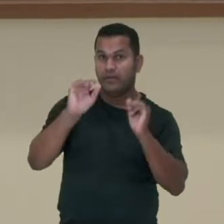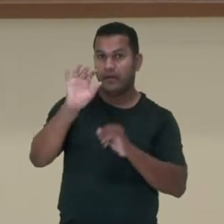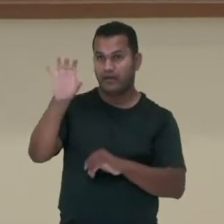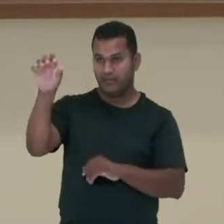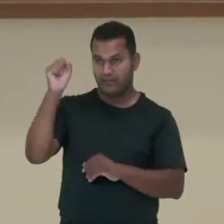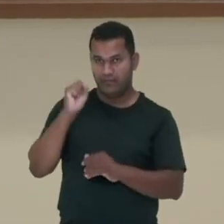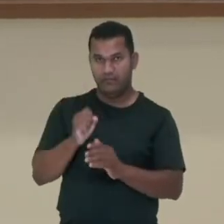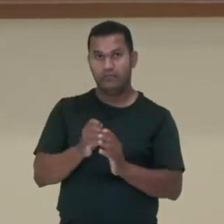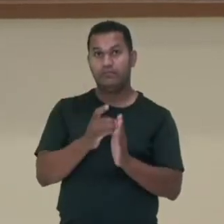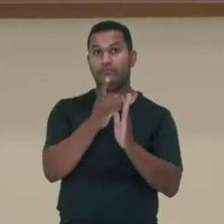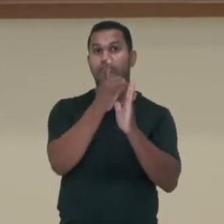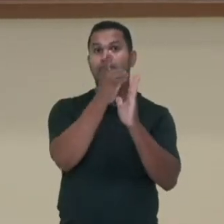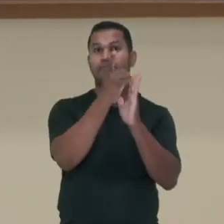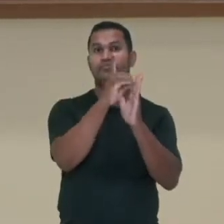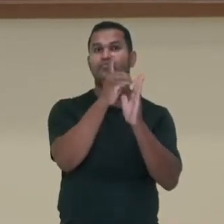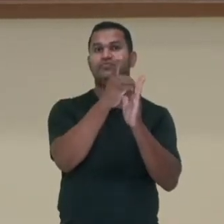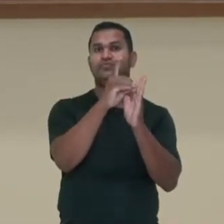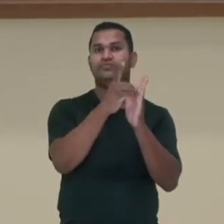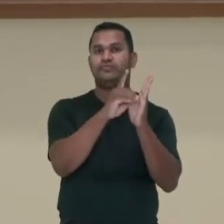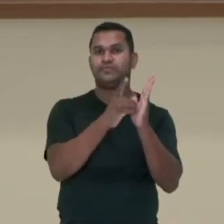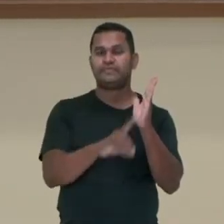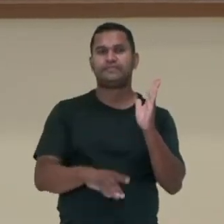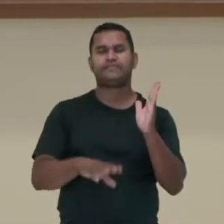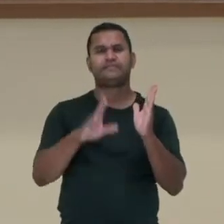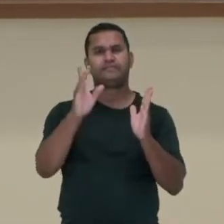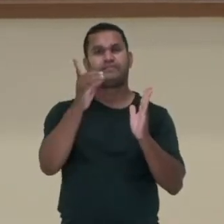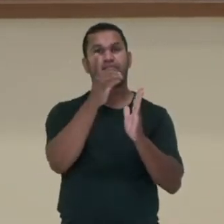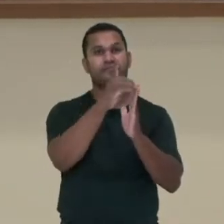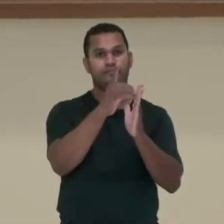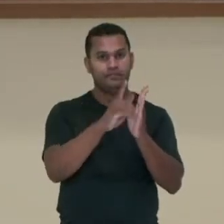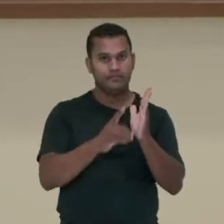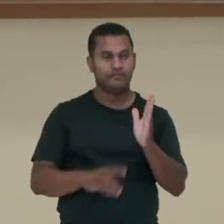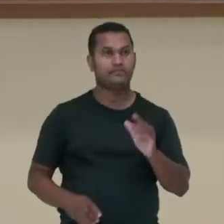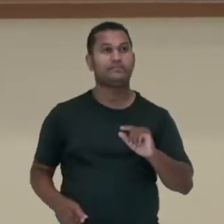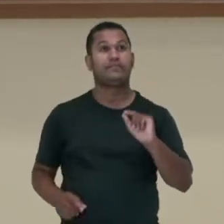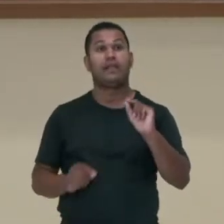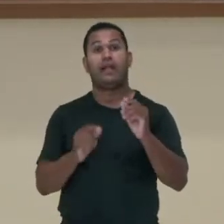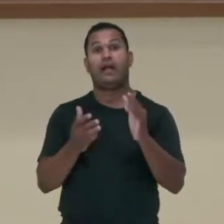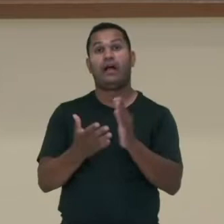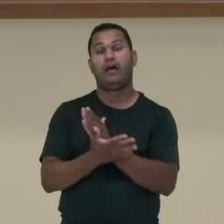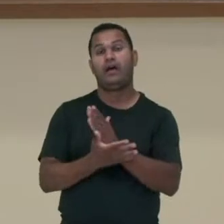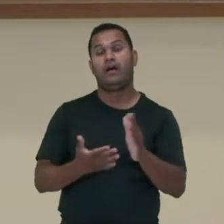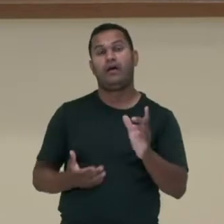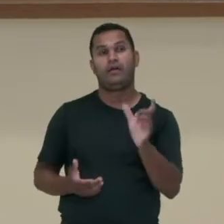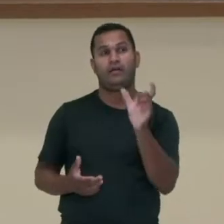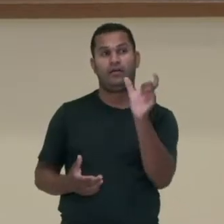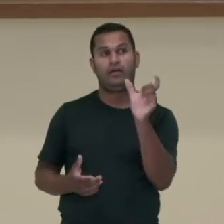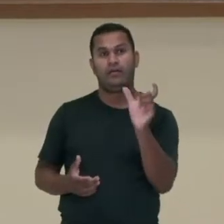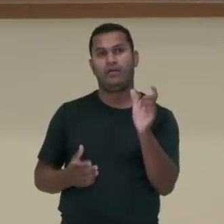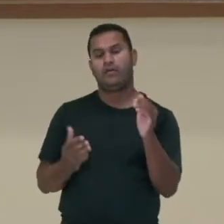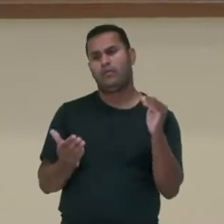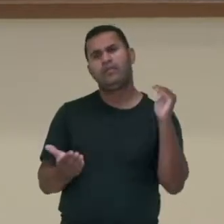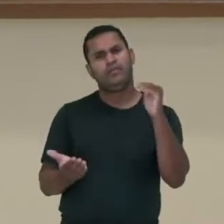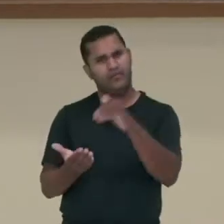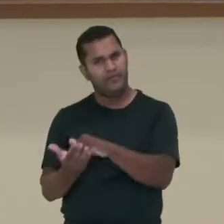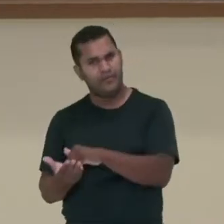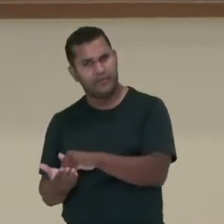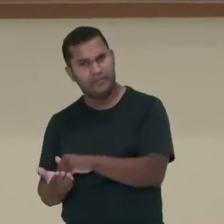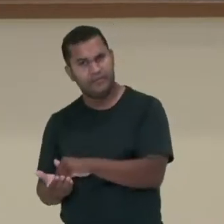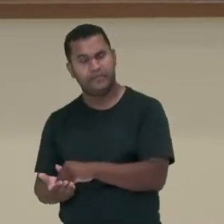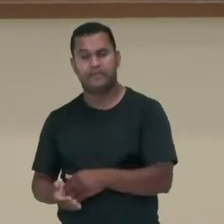do teu caderno. Estou falando um caderno inteiro. No cantinho do teu caderno com algumas folhas, pode ser lá no final, né? E